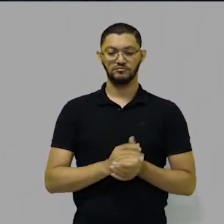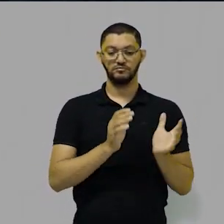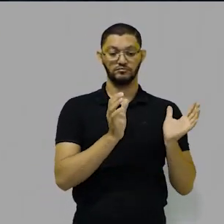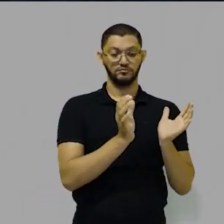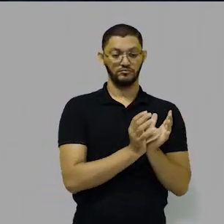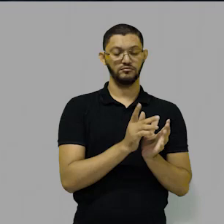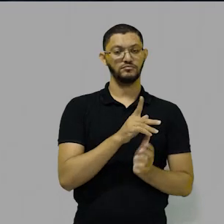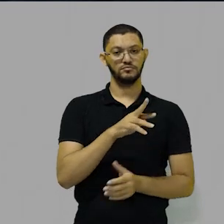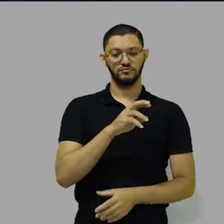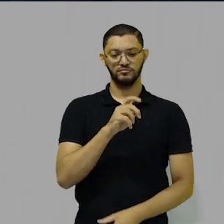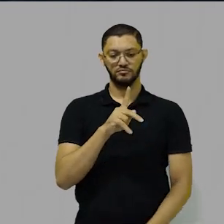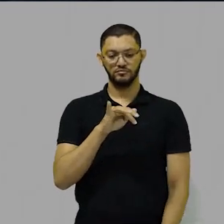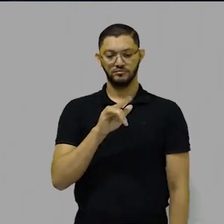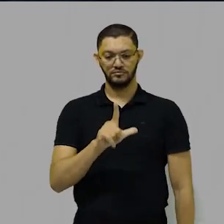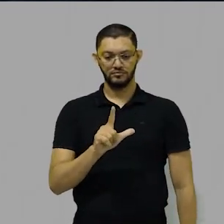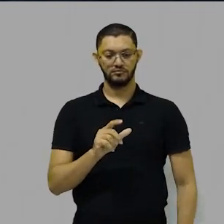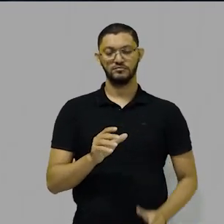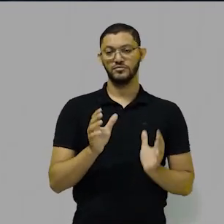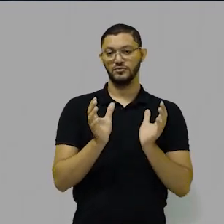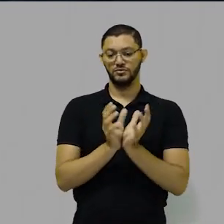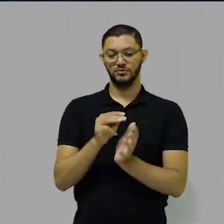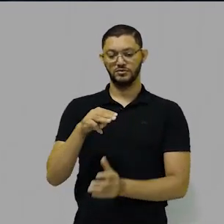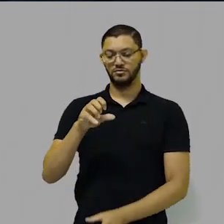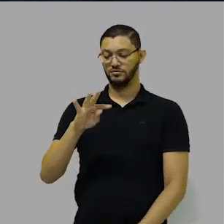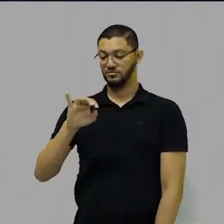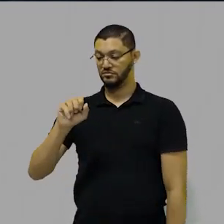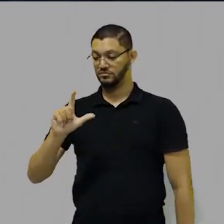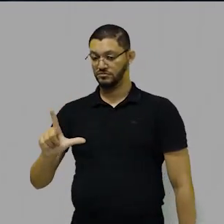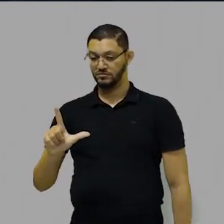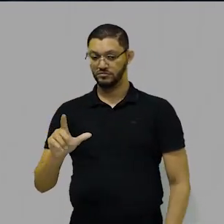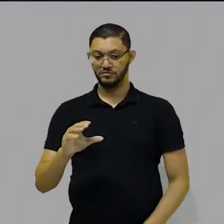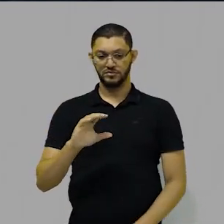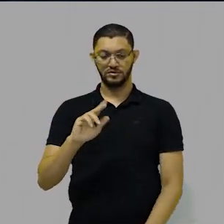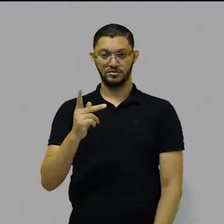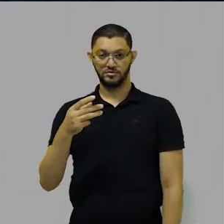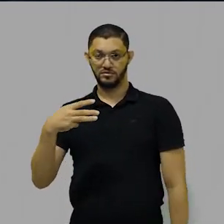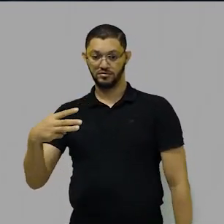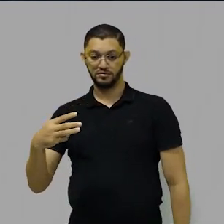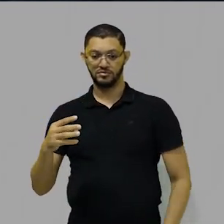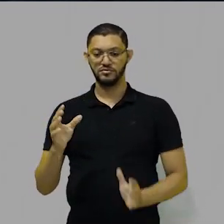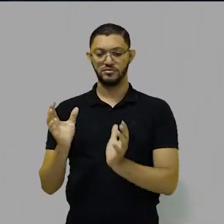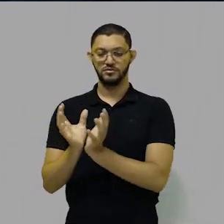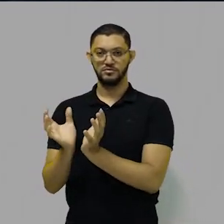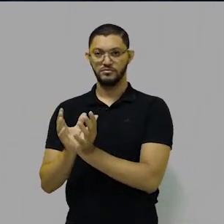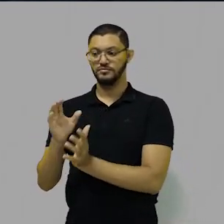grupo propil, um grupo metil, que é o grupo CH3, e